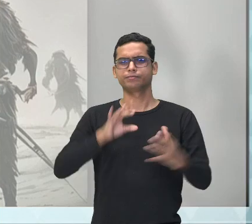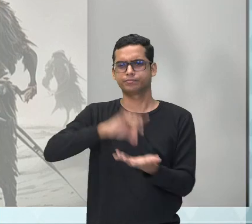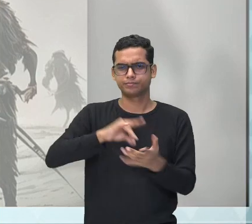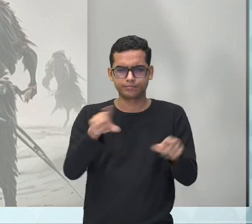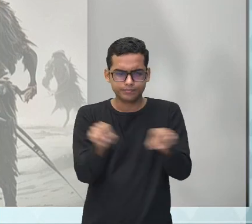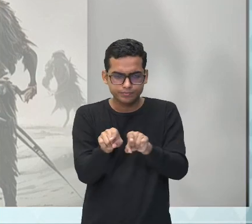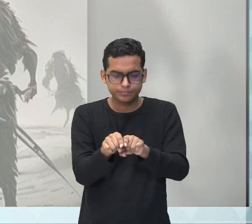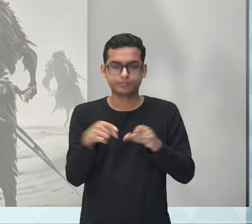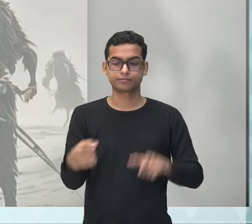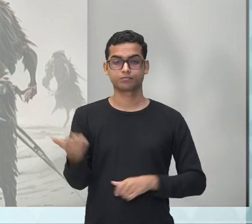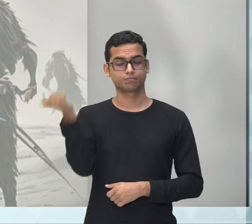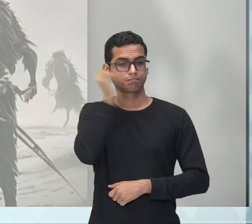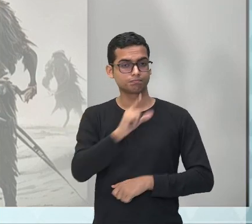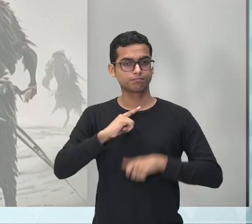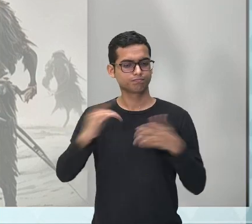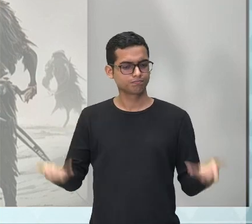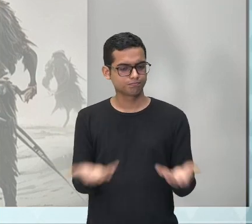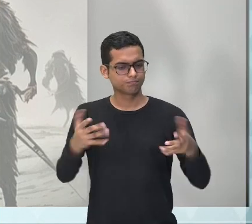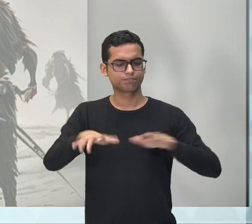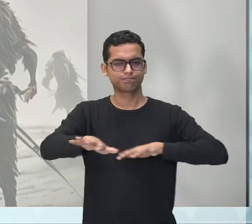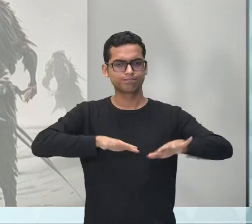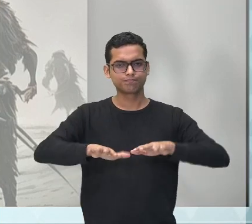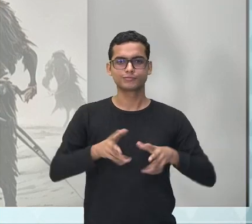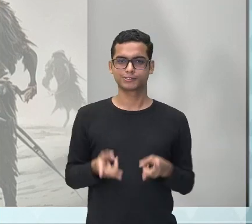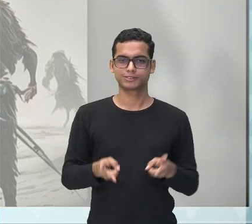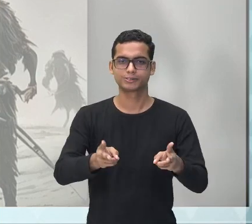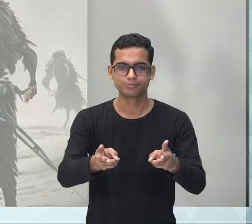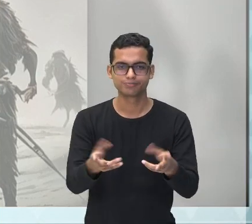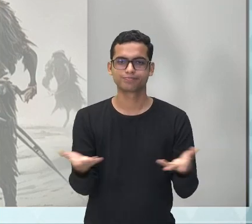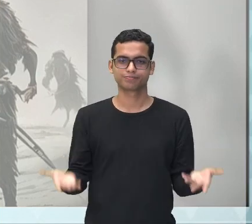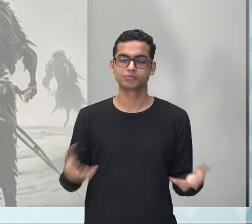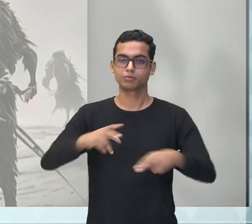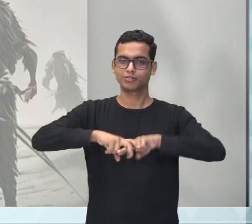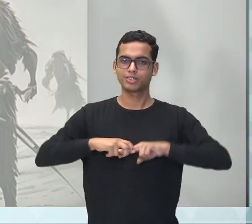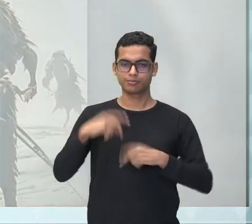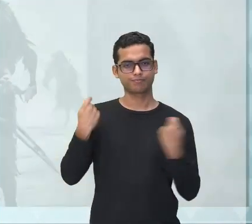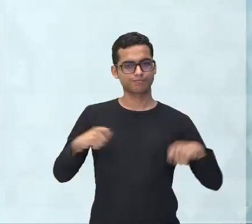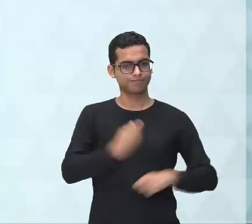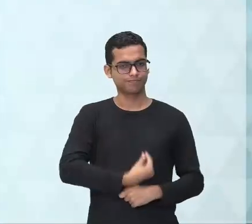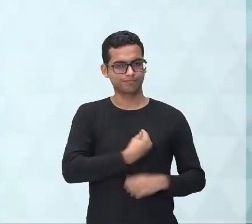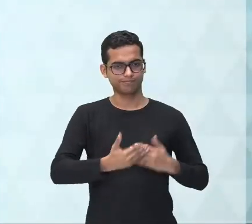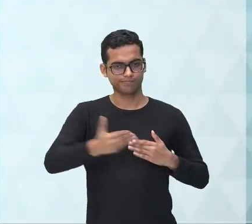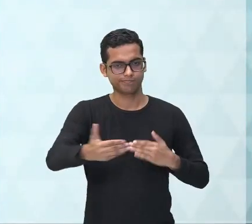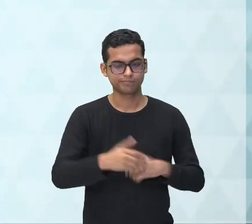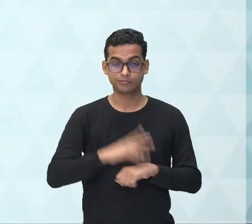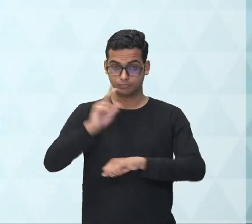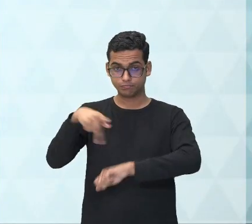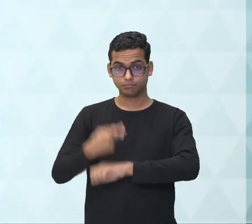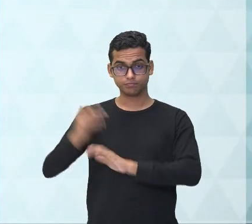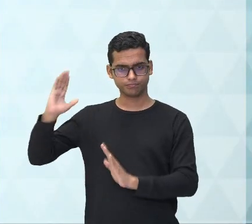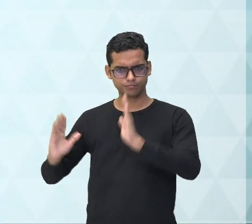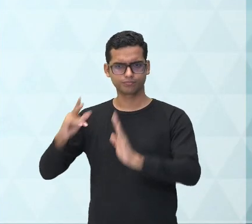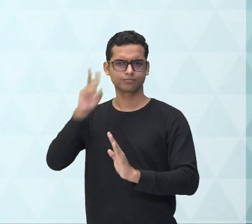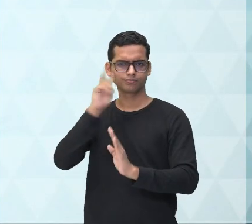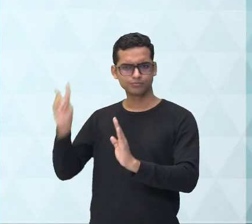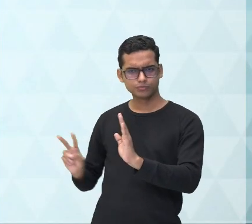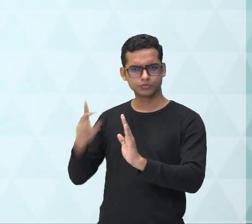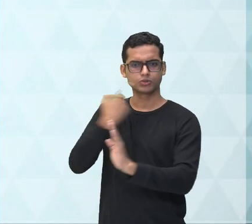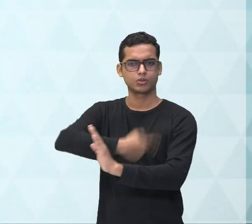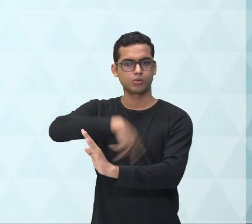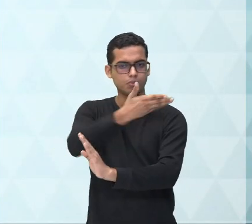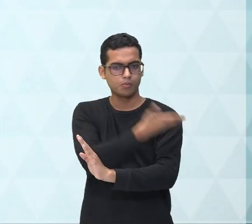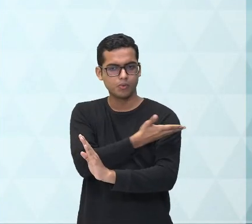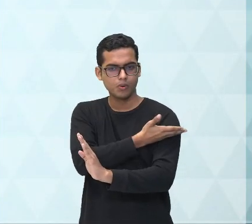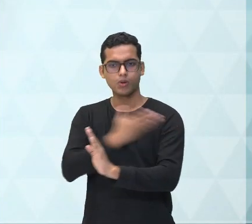fisicamente ativas, elas eram estimuladas a serem fisicamente ativas. Passando da nossa história, né, desse momento inicial da nossa